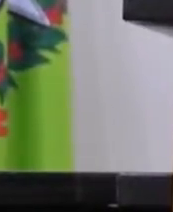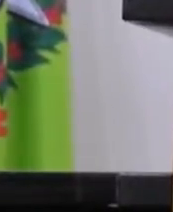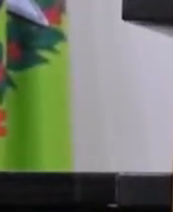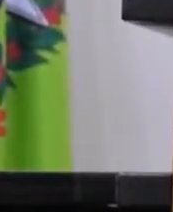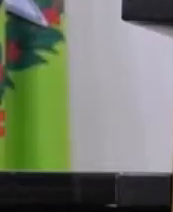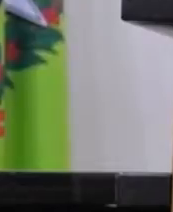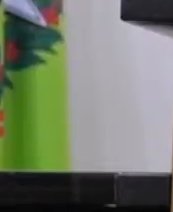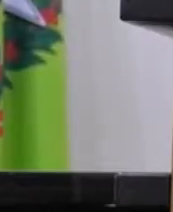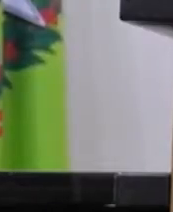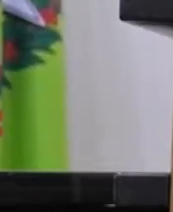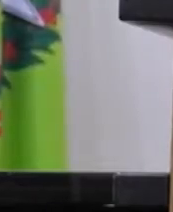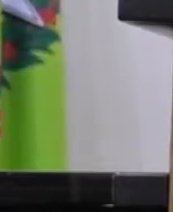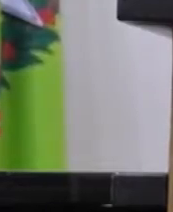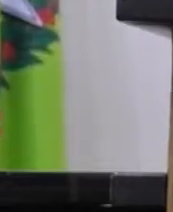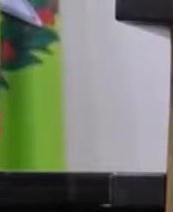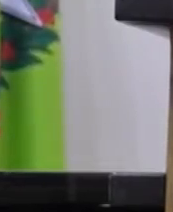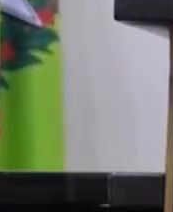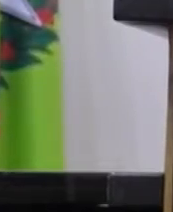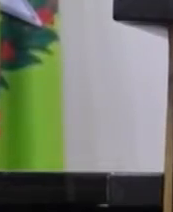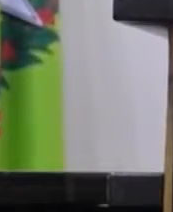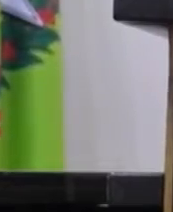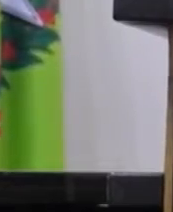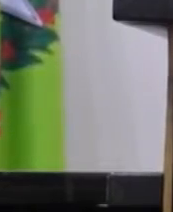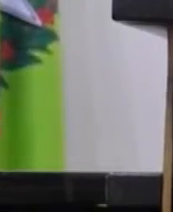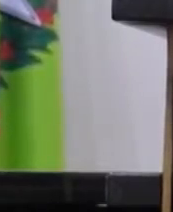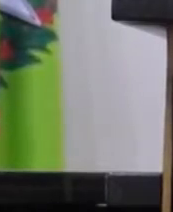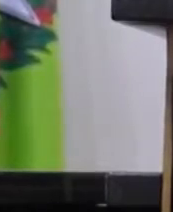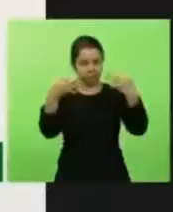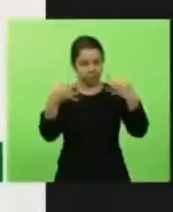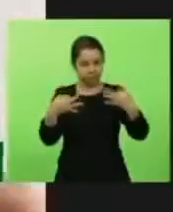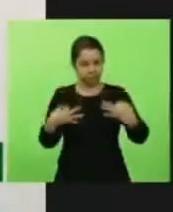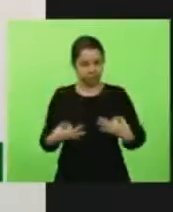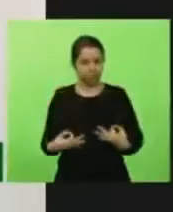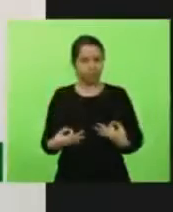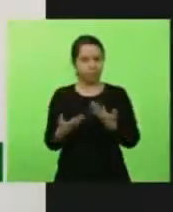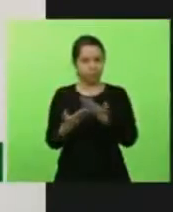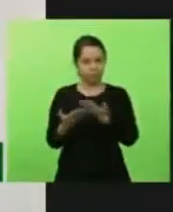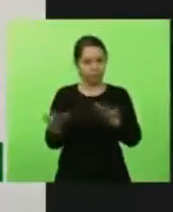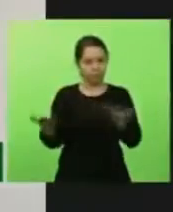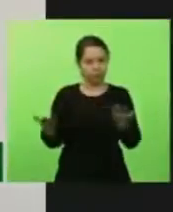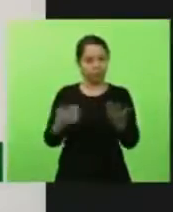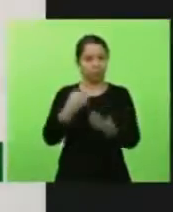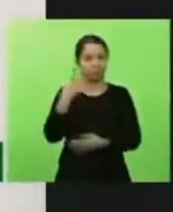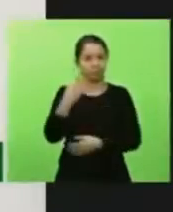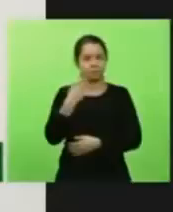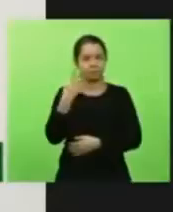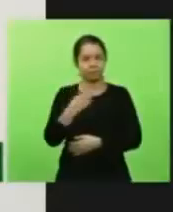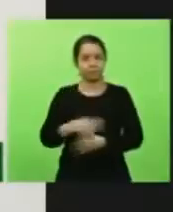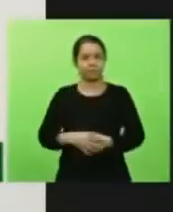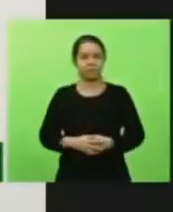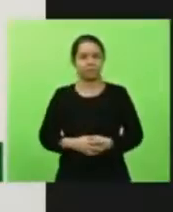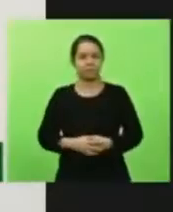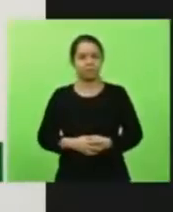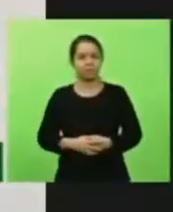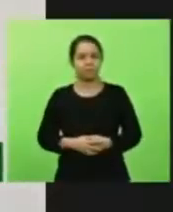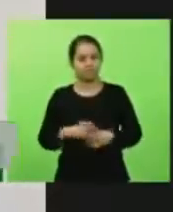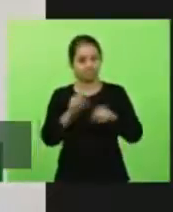deputado Padre Pedro Baldissena, destacou a importância da iniciativa. Os sistemas com base